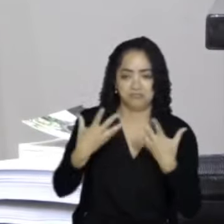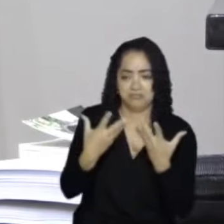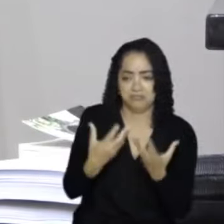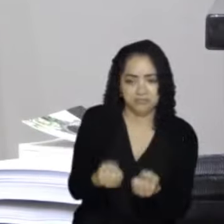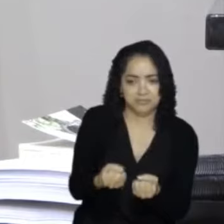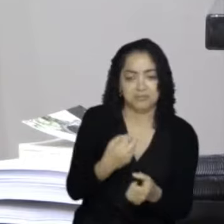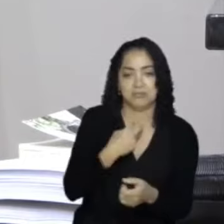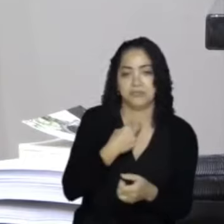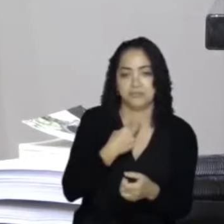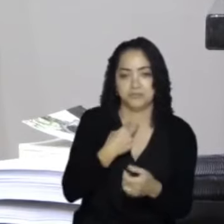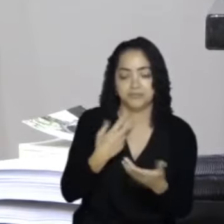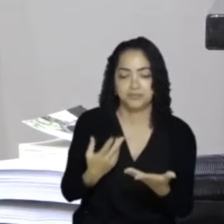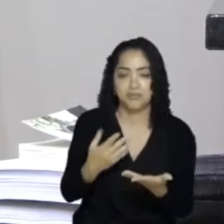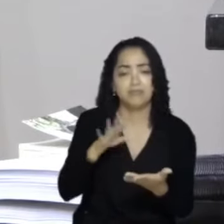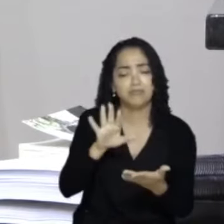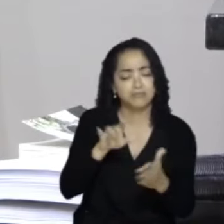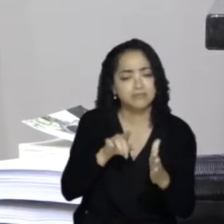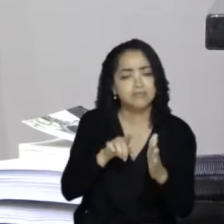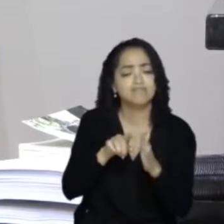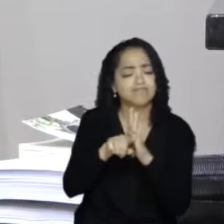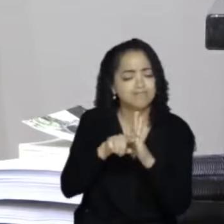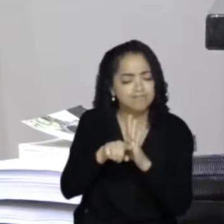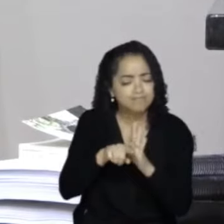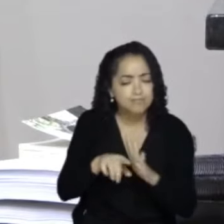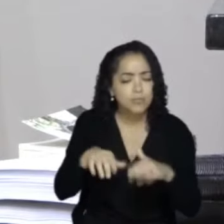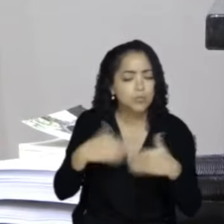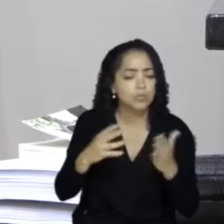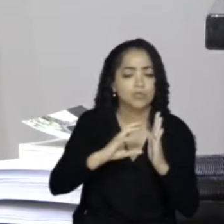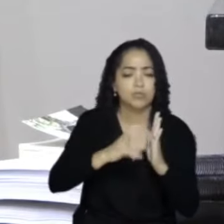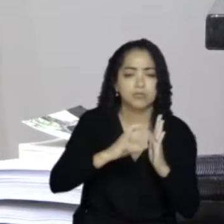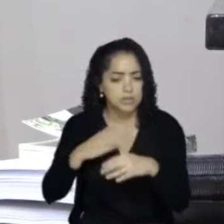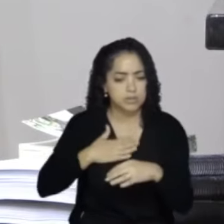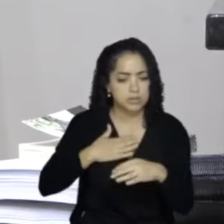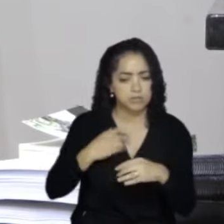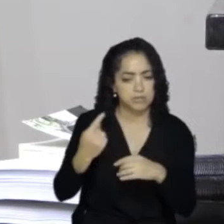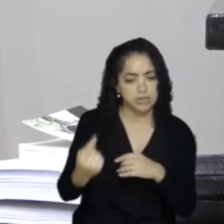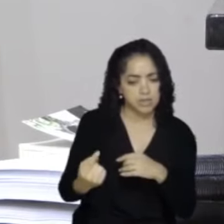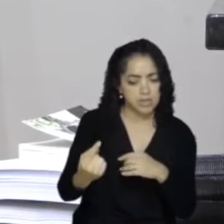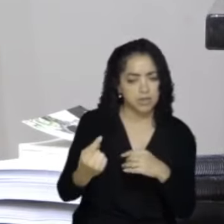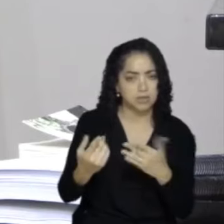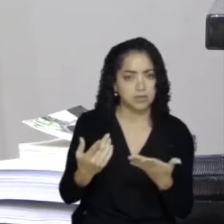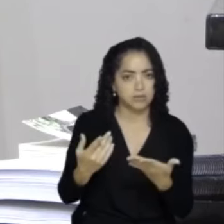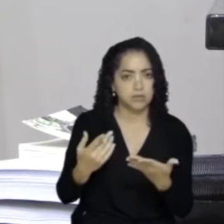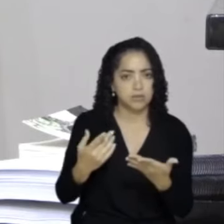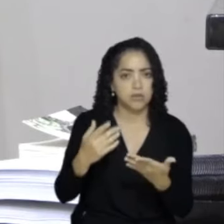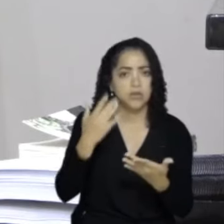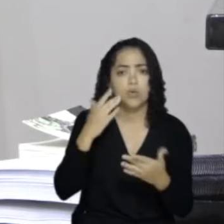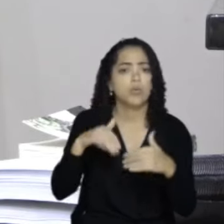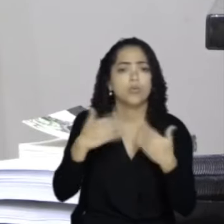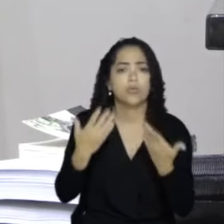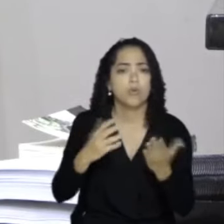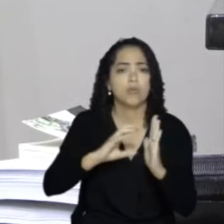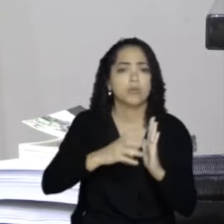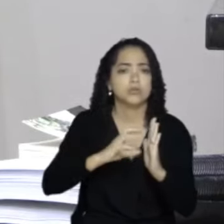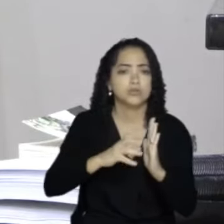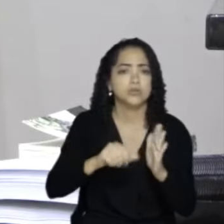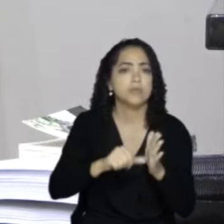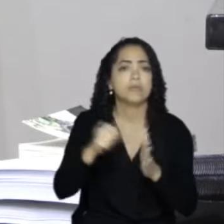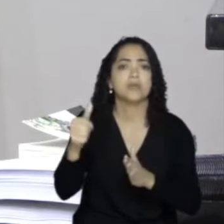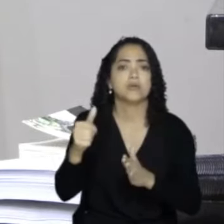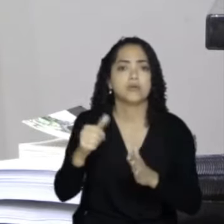Barros. Aí eu fui pesquisar qual o partido da deputada. Será que tem incoerência? Sabe qual era o partido da deputada quando se elegeu a primeira vez?